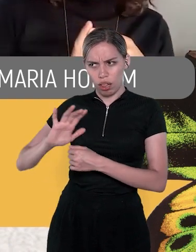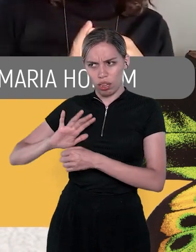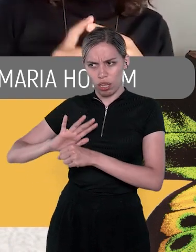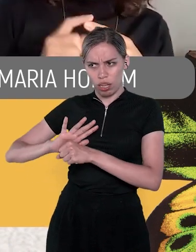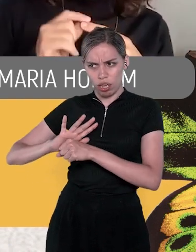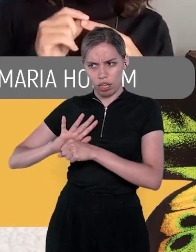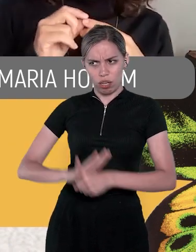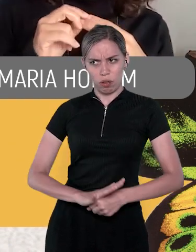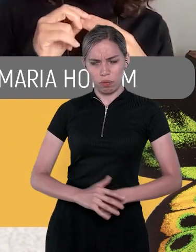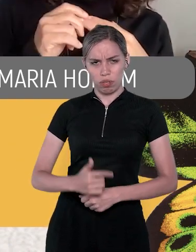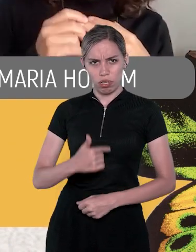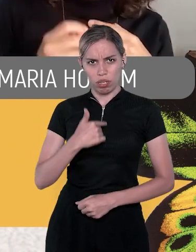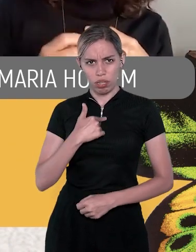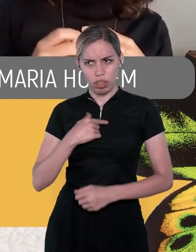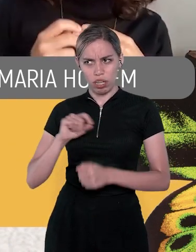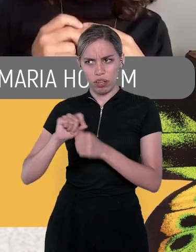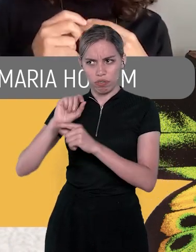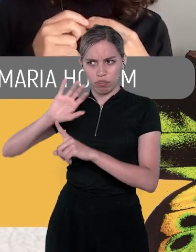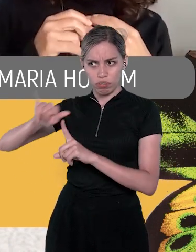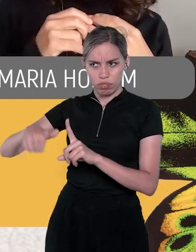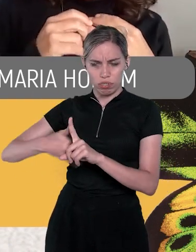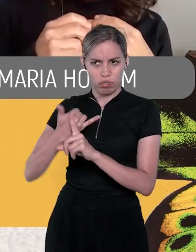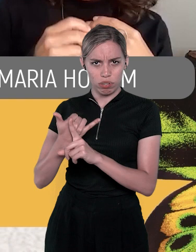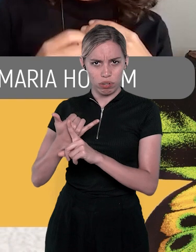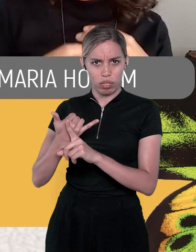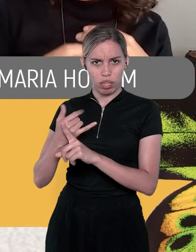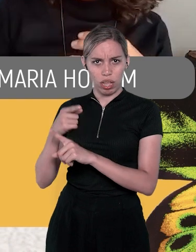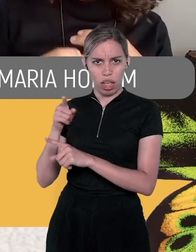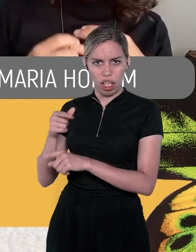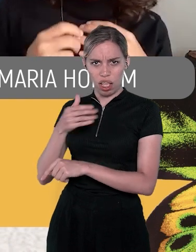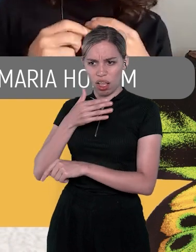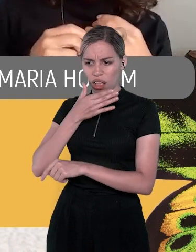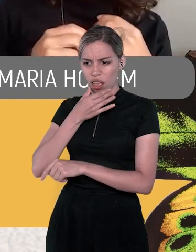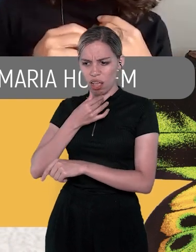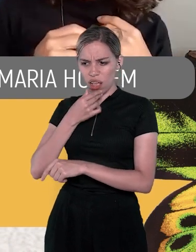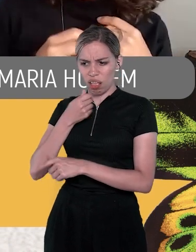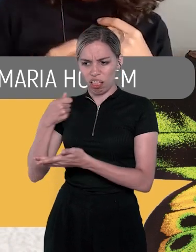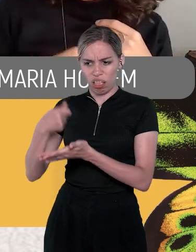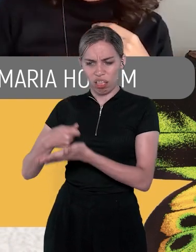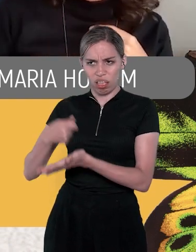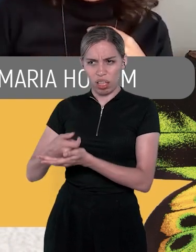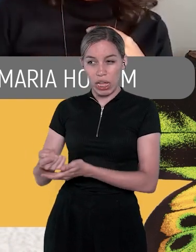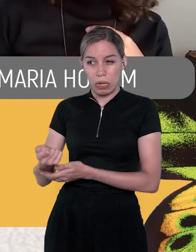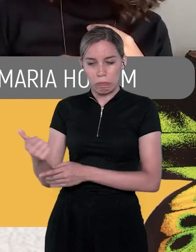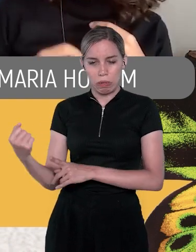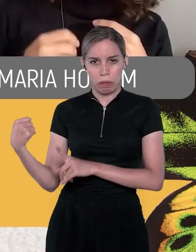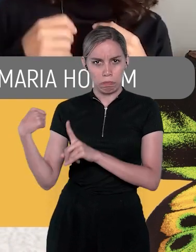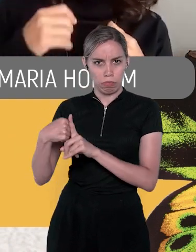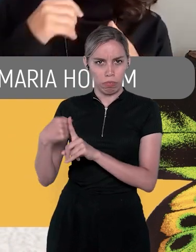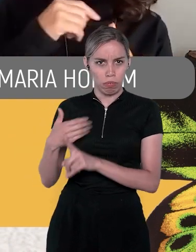Ele me humilha, ele faz gaslighting, ele é machista,